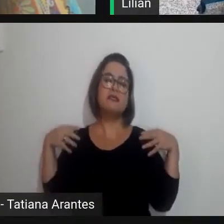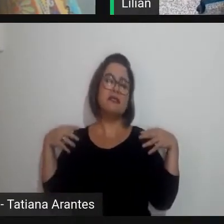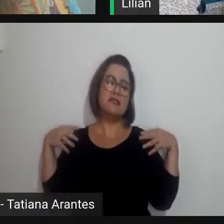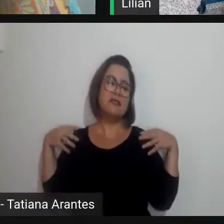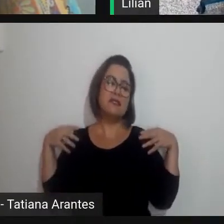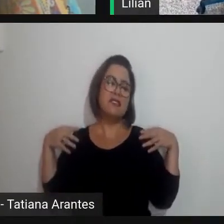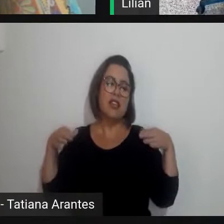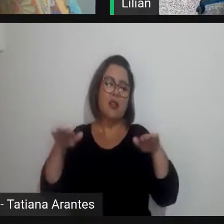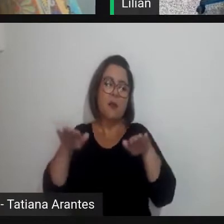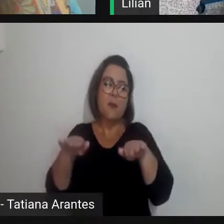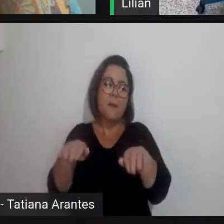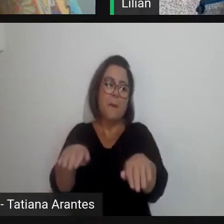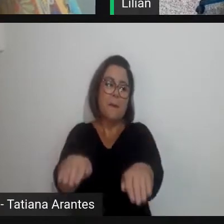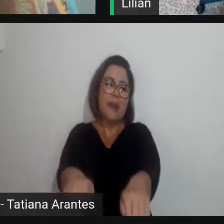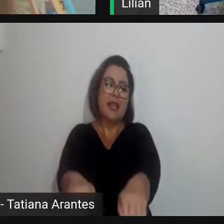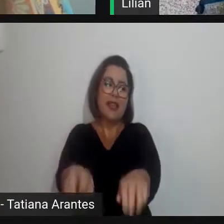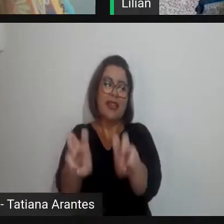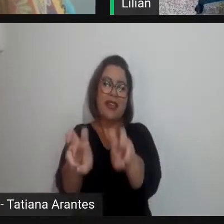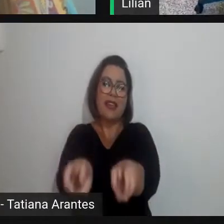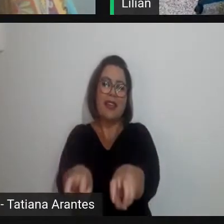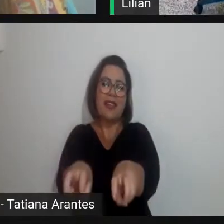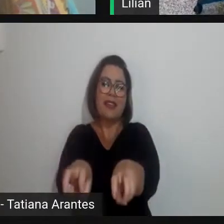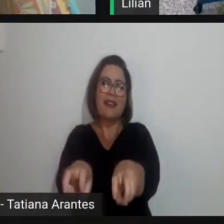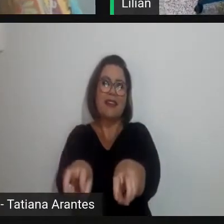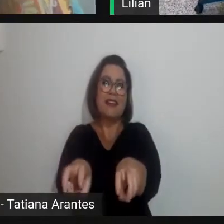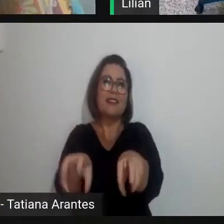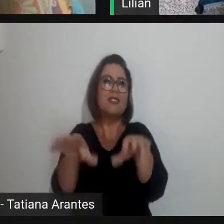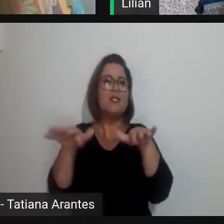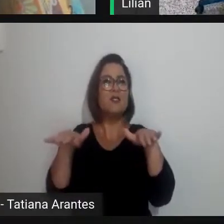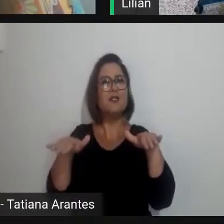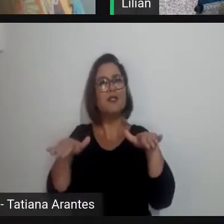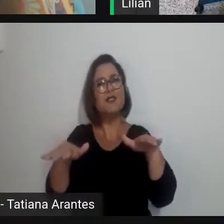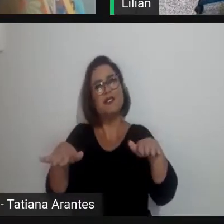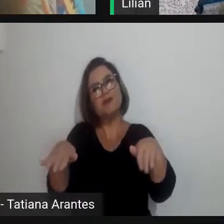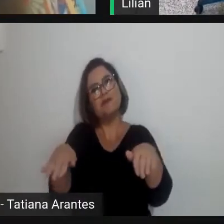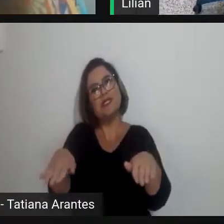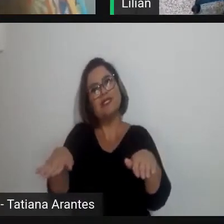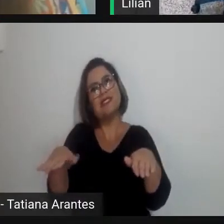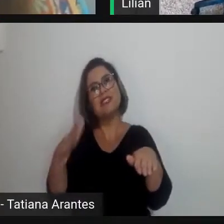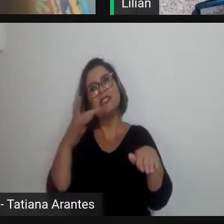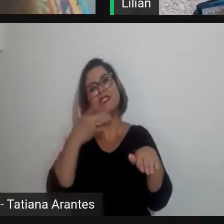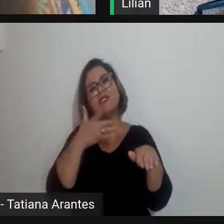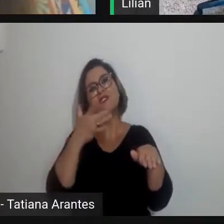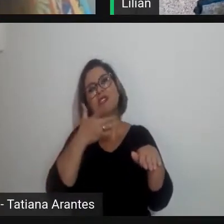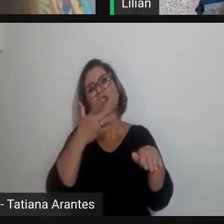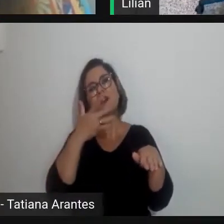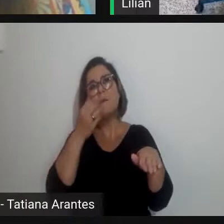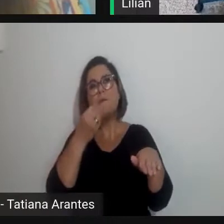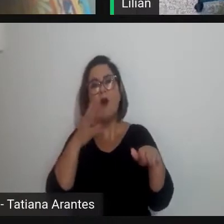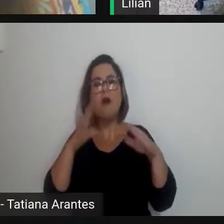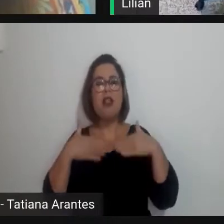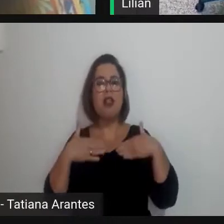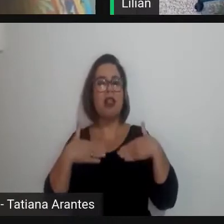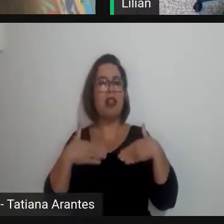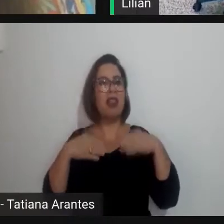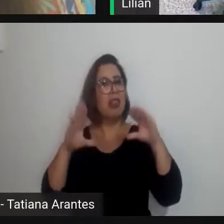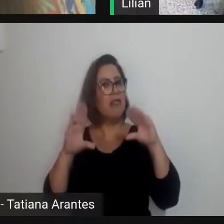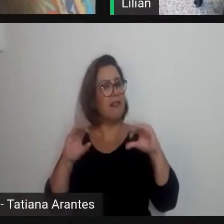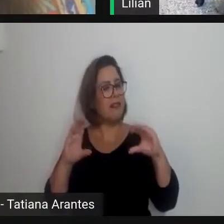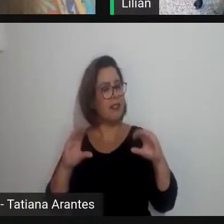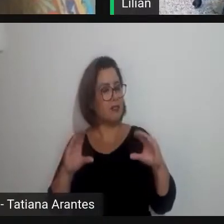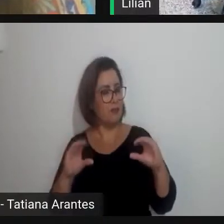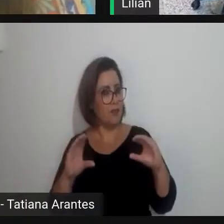90 graus de cotovelo e eu mando fazer a minha bancada de trabalho aqui, né? Caso eu for construir. Por